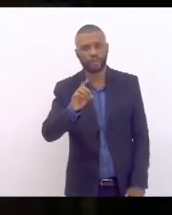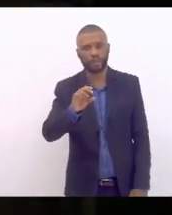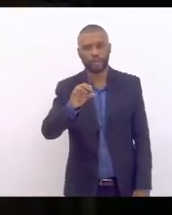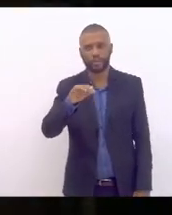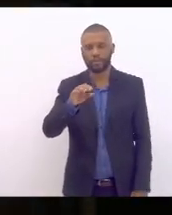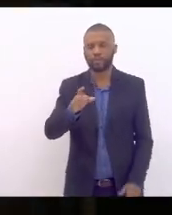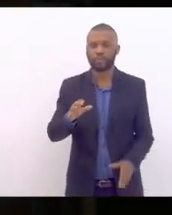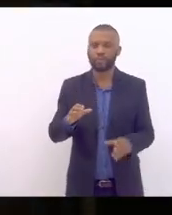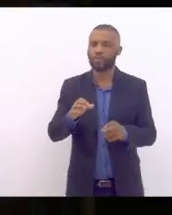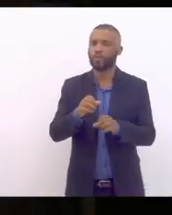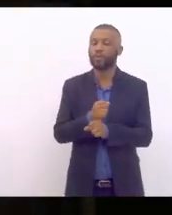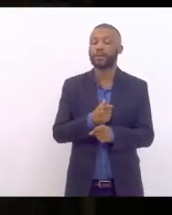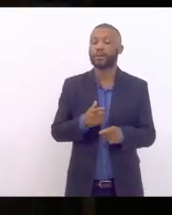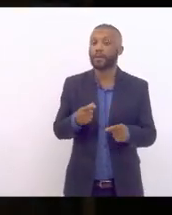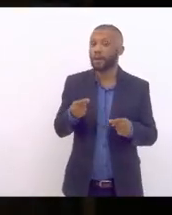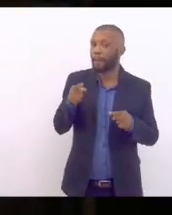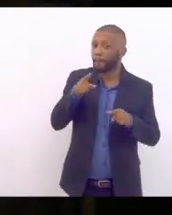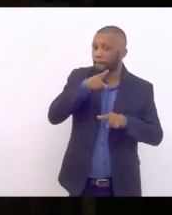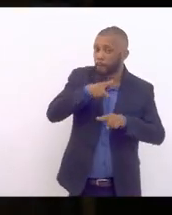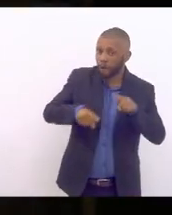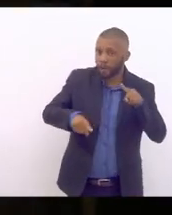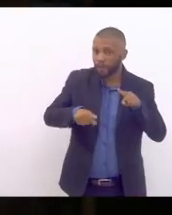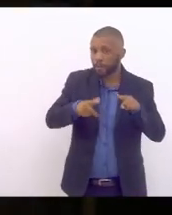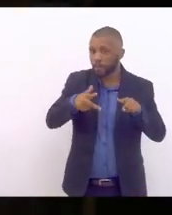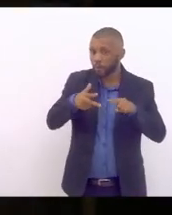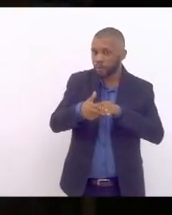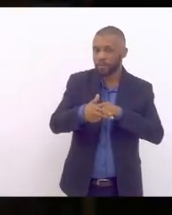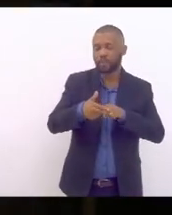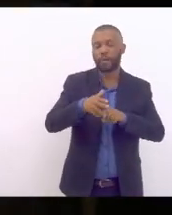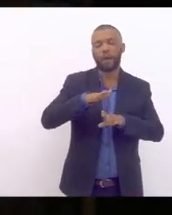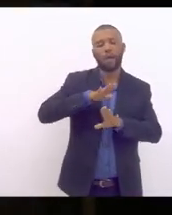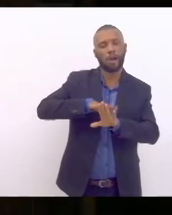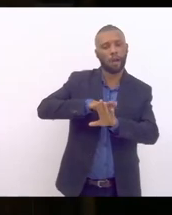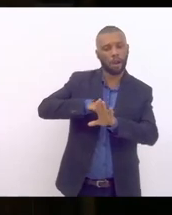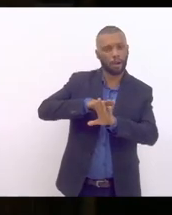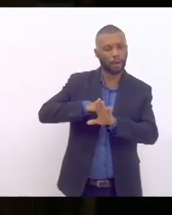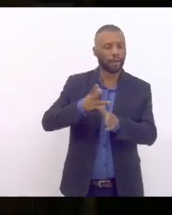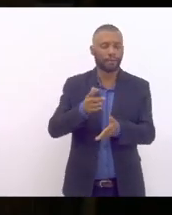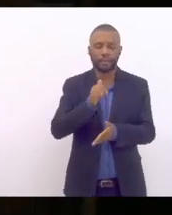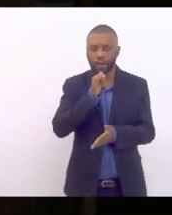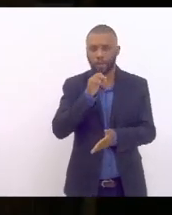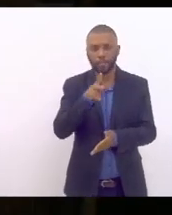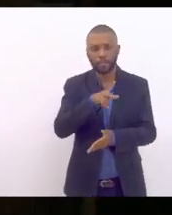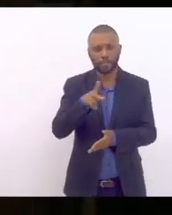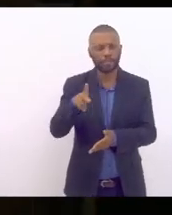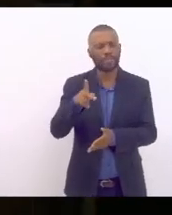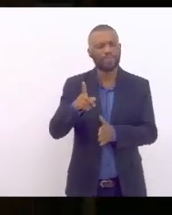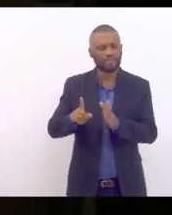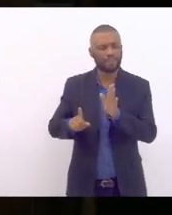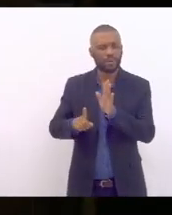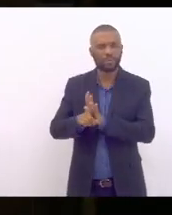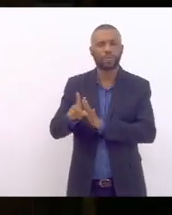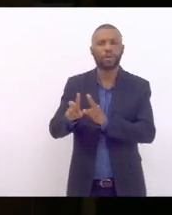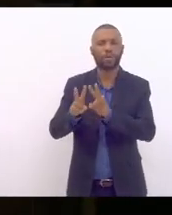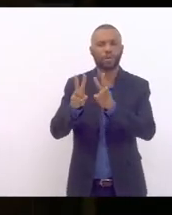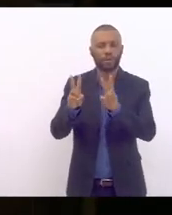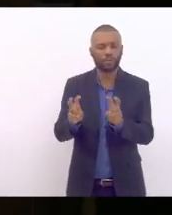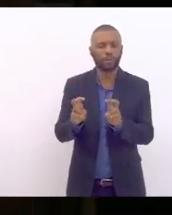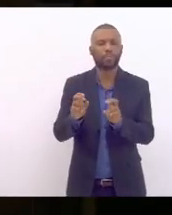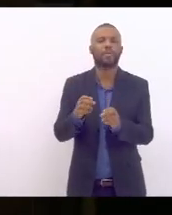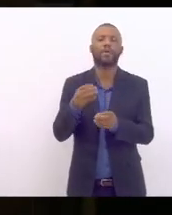os contingenciamentos arbitrários o professor Benedito pergunta é sobre